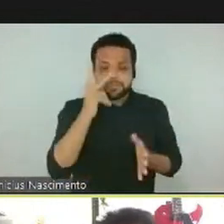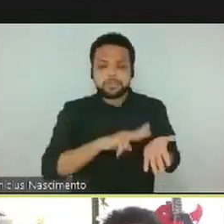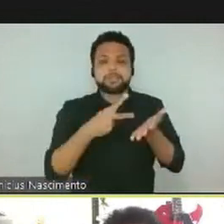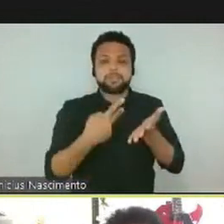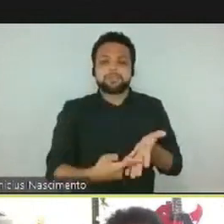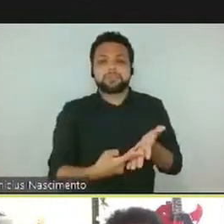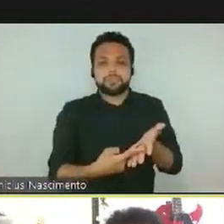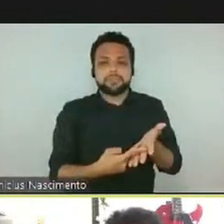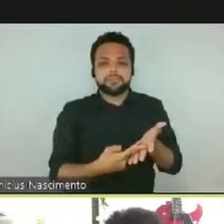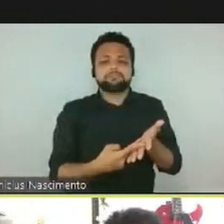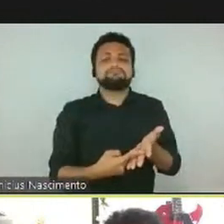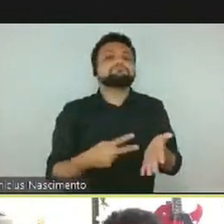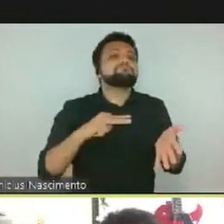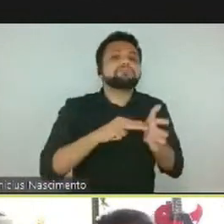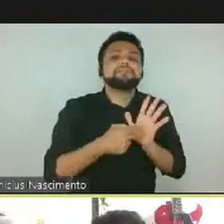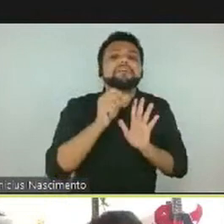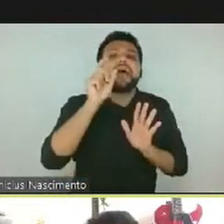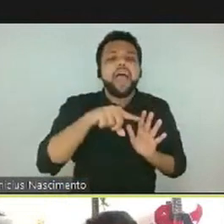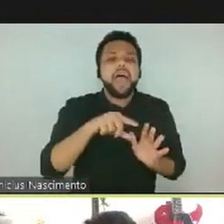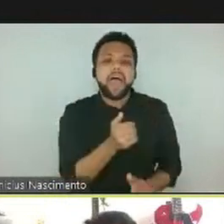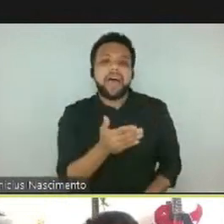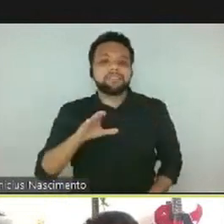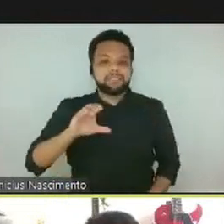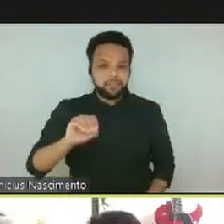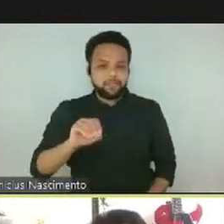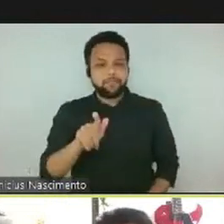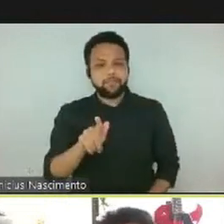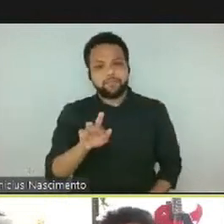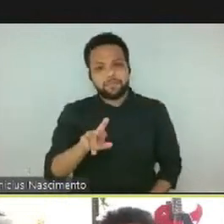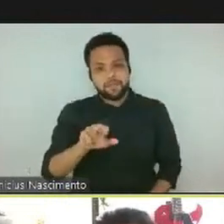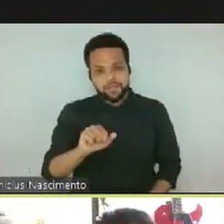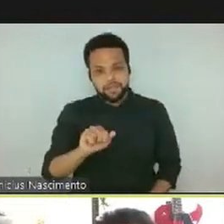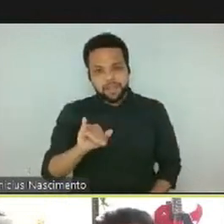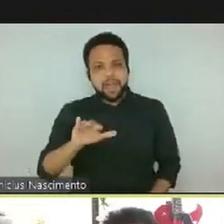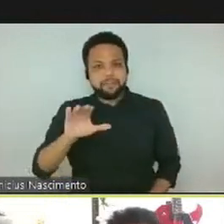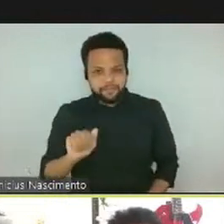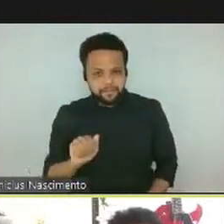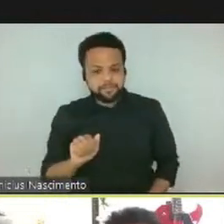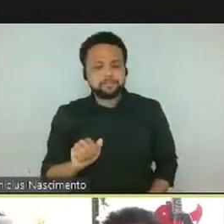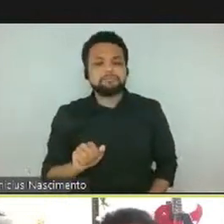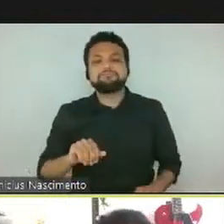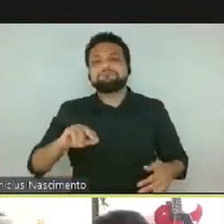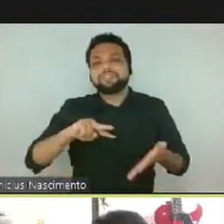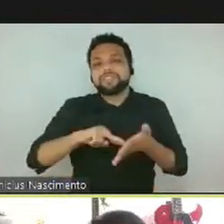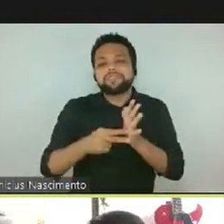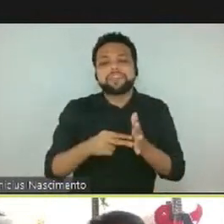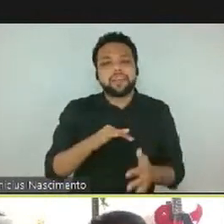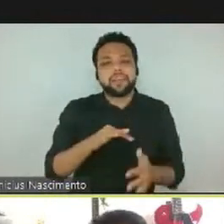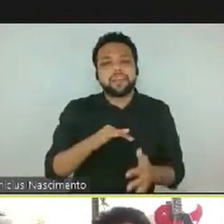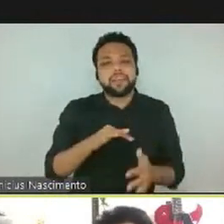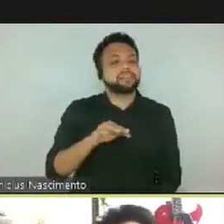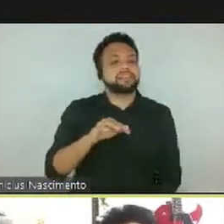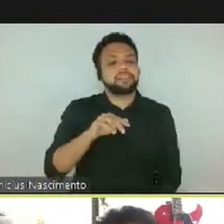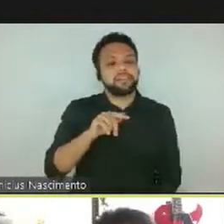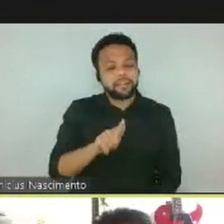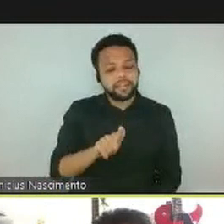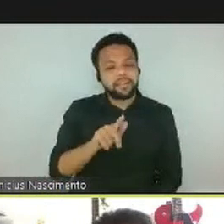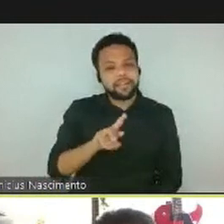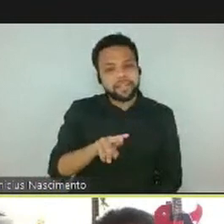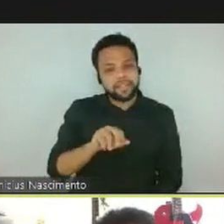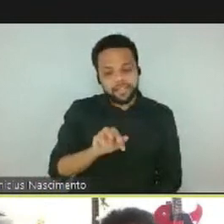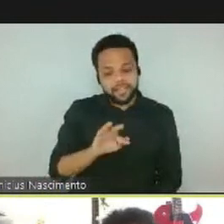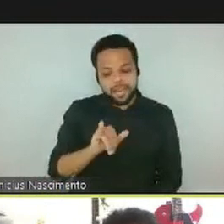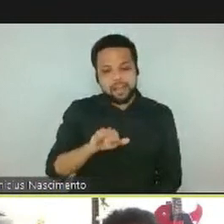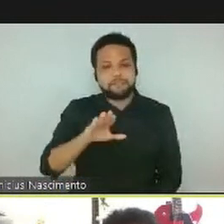seja, é uma ação gráfica, certo? É um grafismo, é uma maneira de produzir um